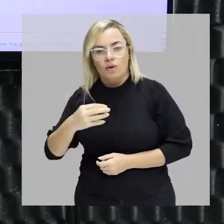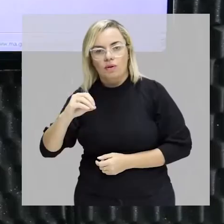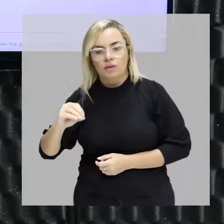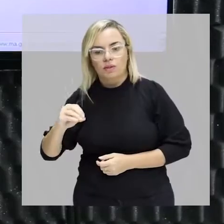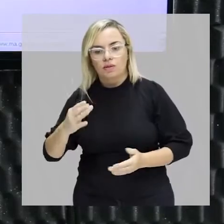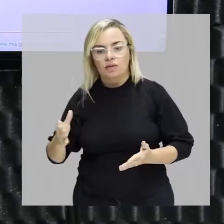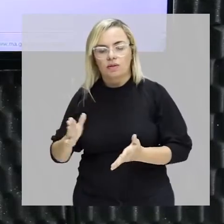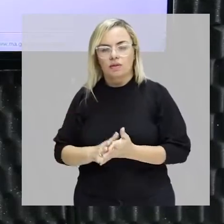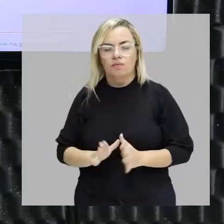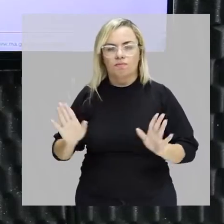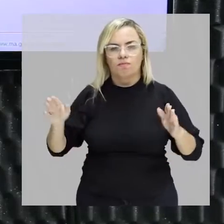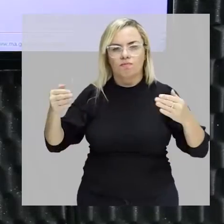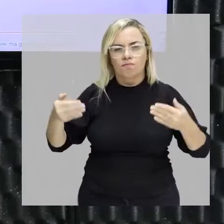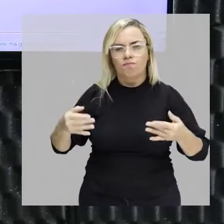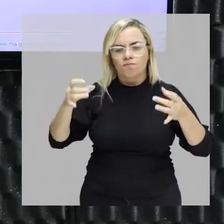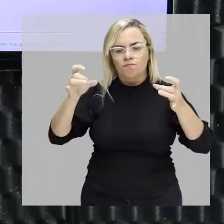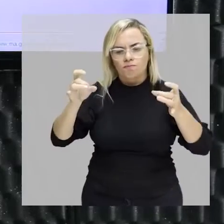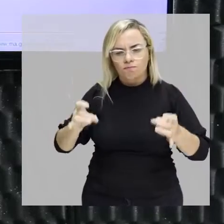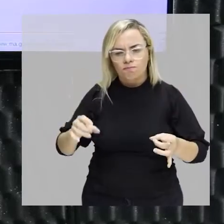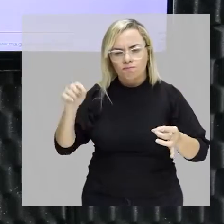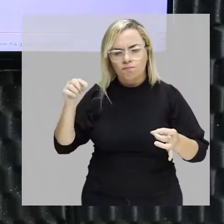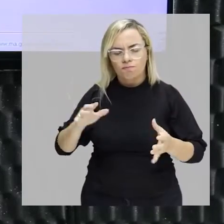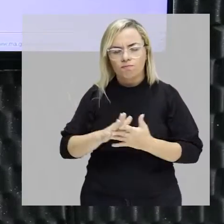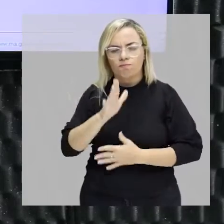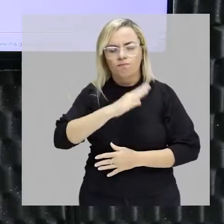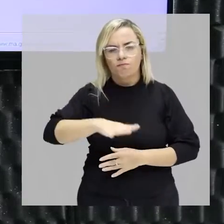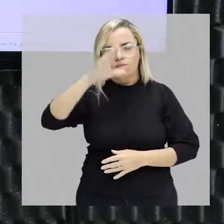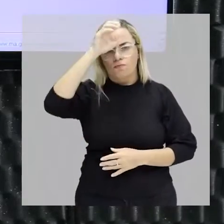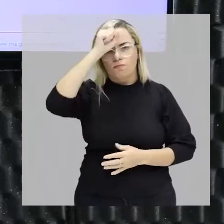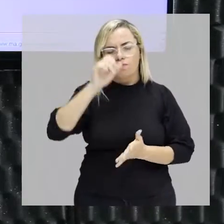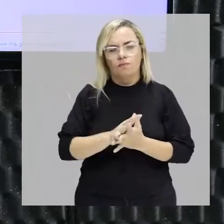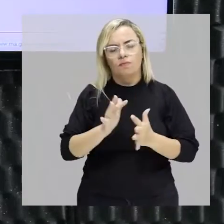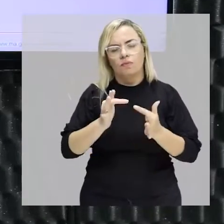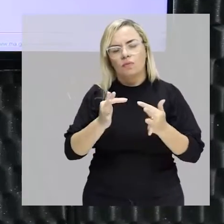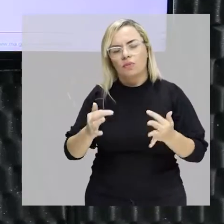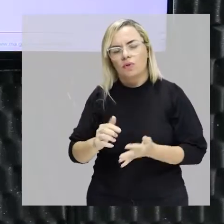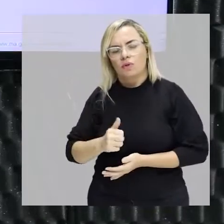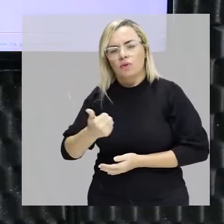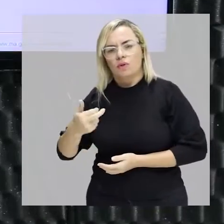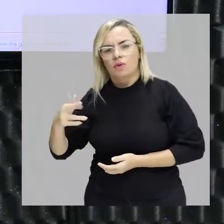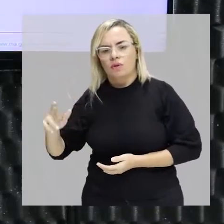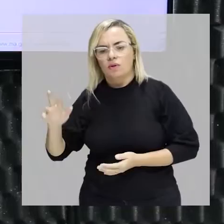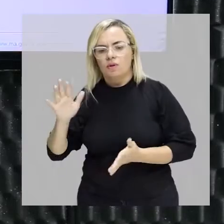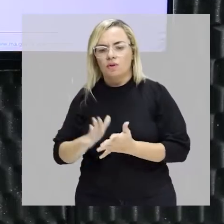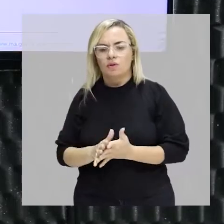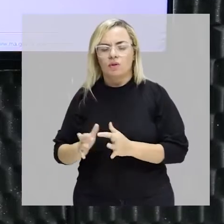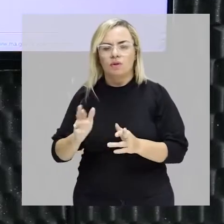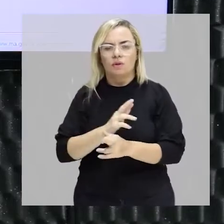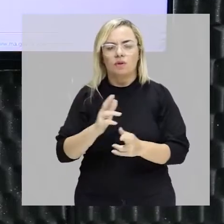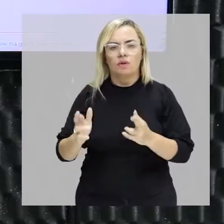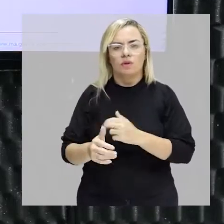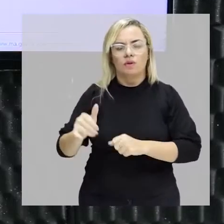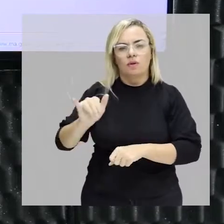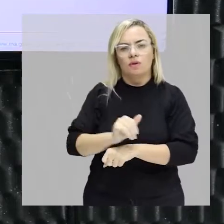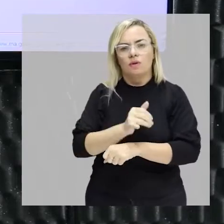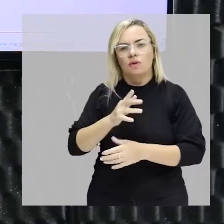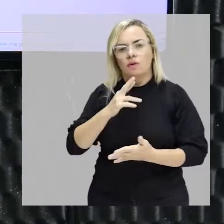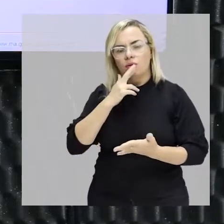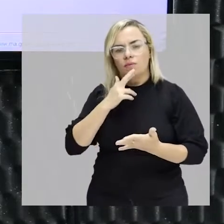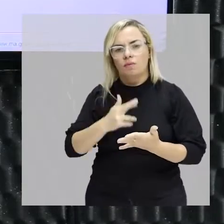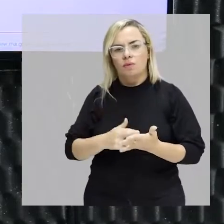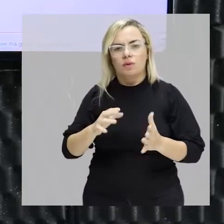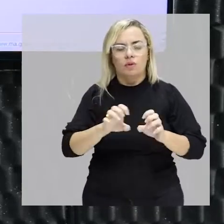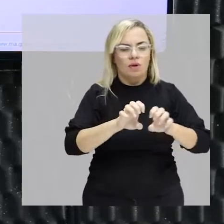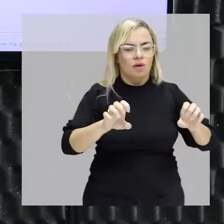detalhe. Tu aprendeu que função do primeiro grau, ele está associado, até pela estratégia de resolução,